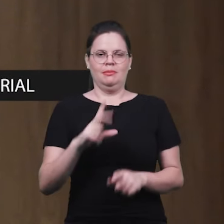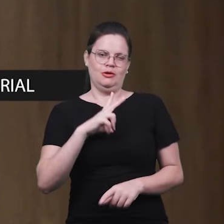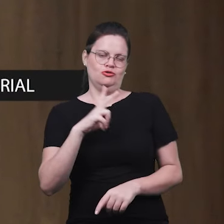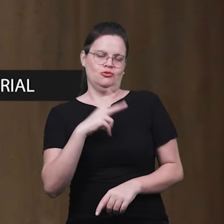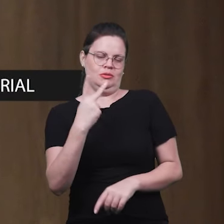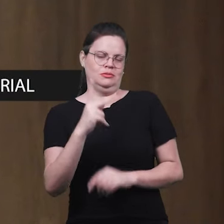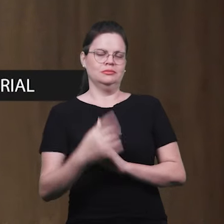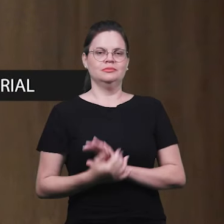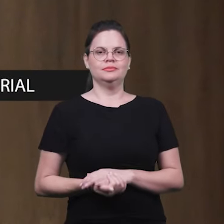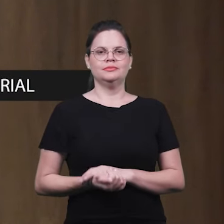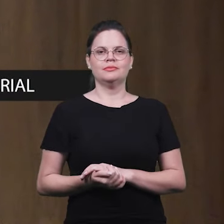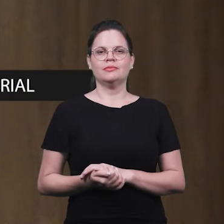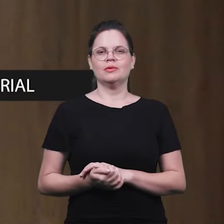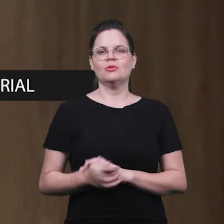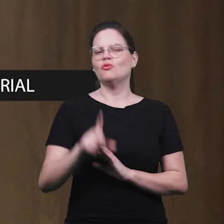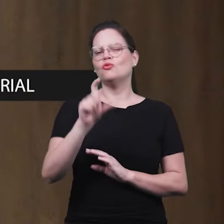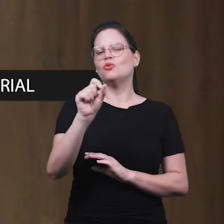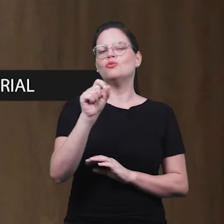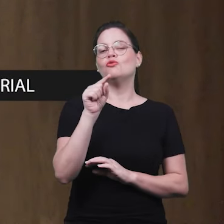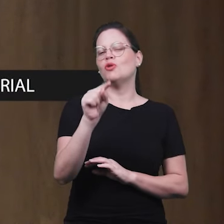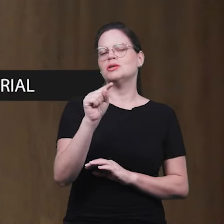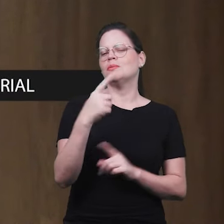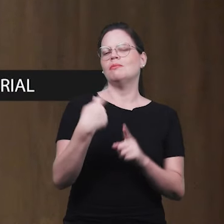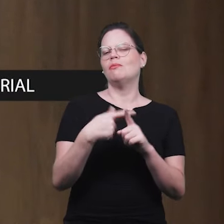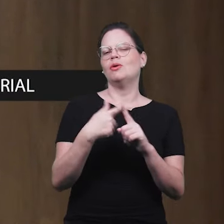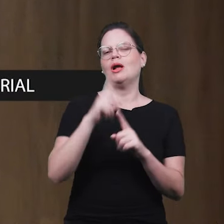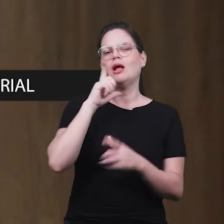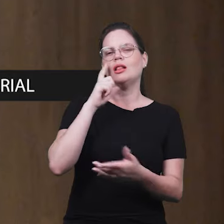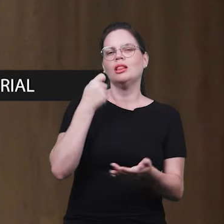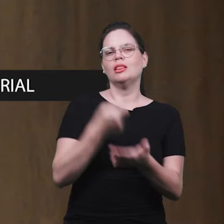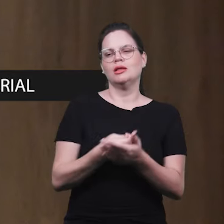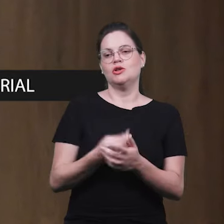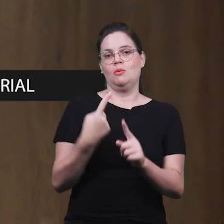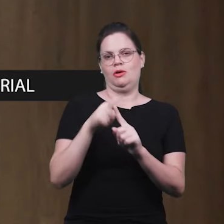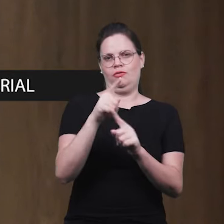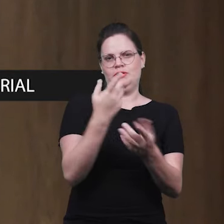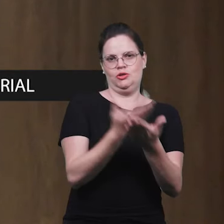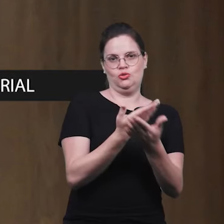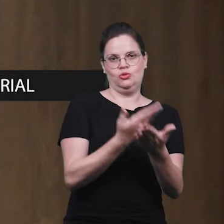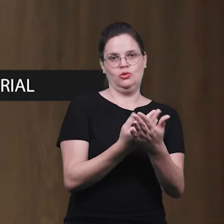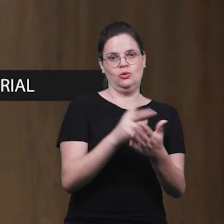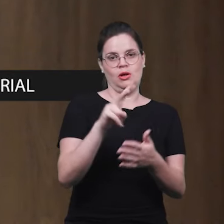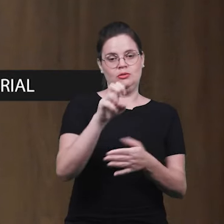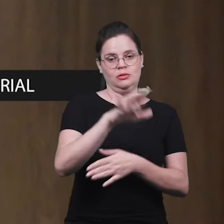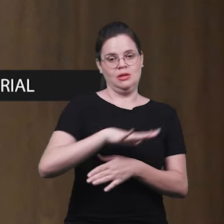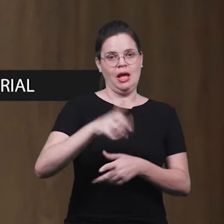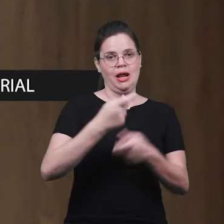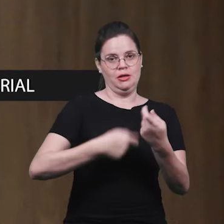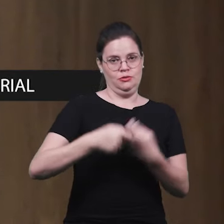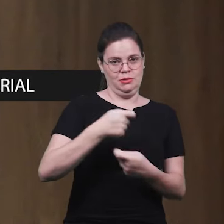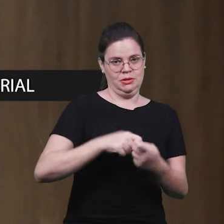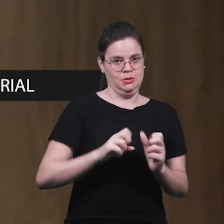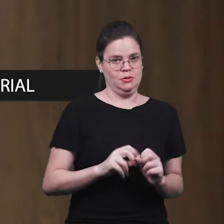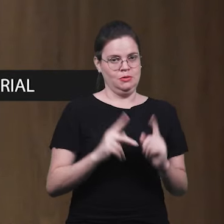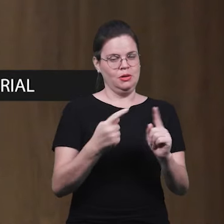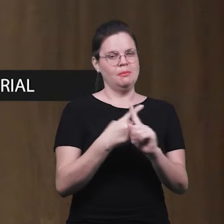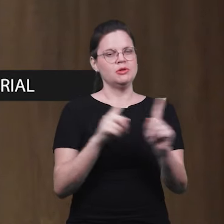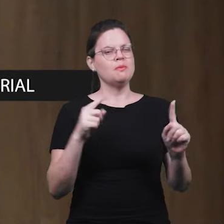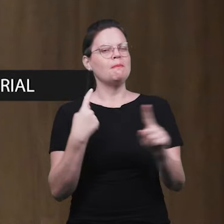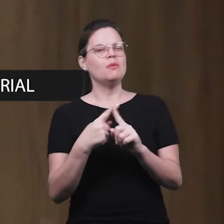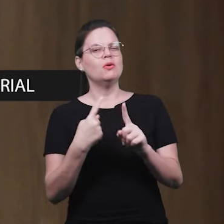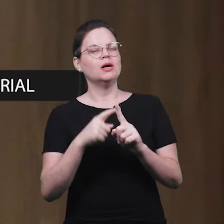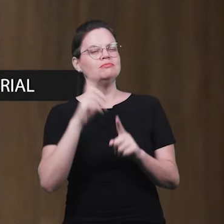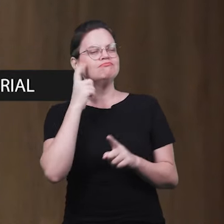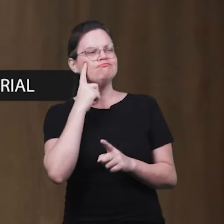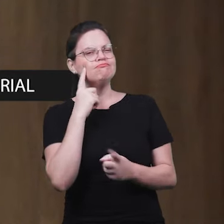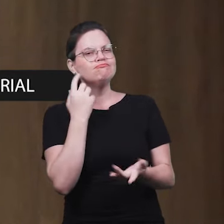pessoal. O que te levou durante os seus estudos, né, sua graduação, de administração, a te